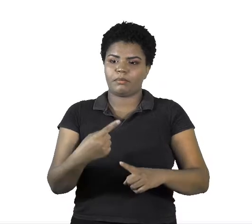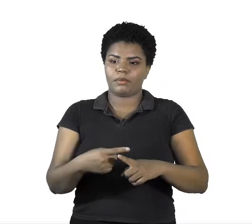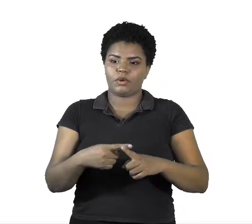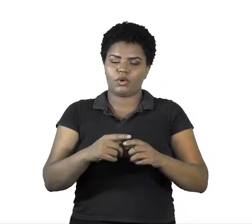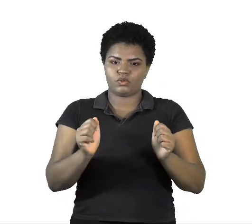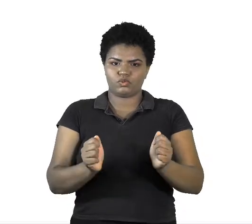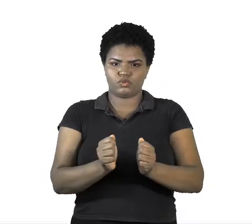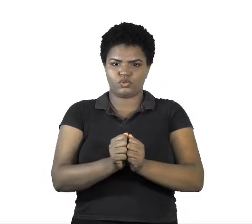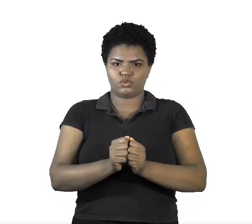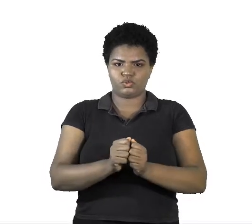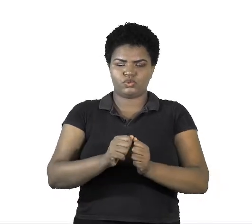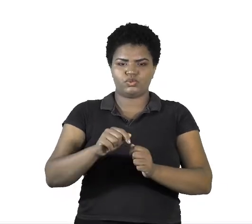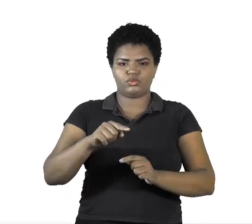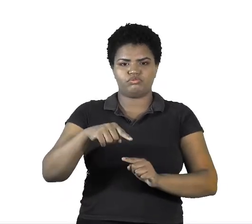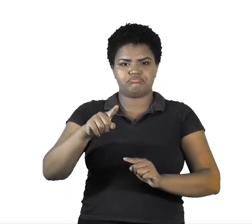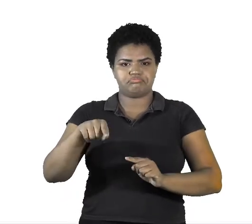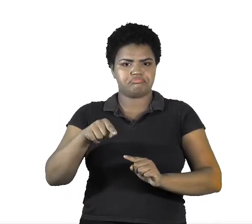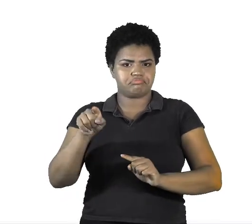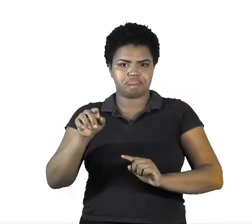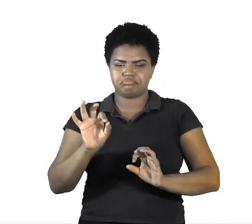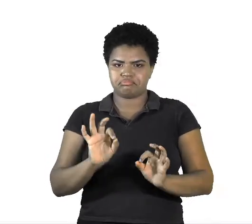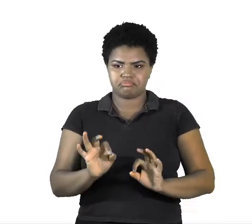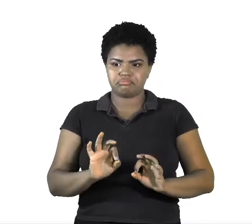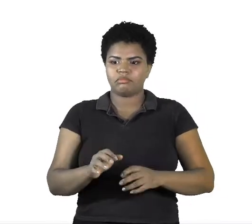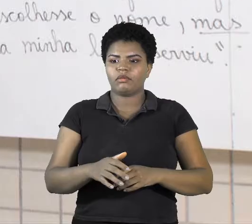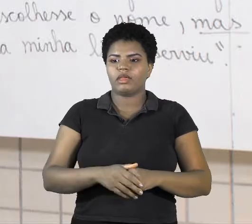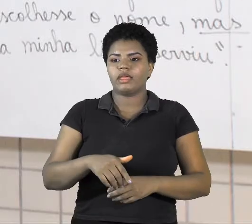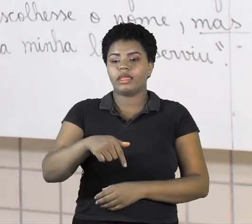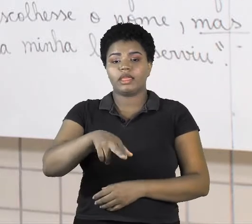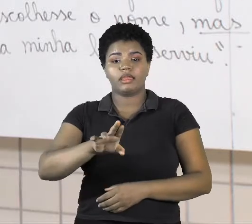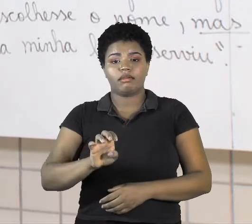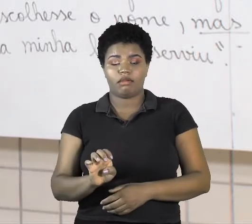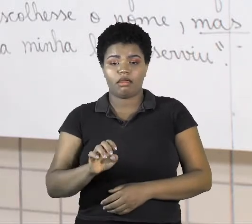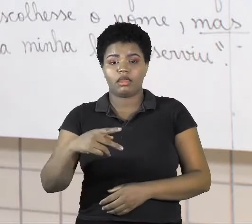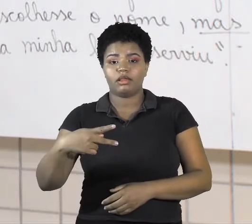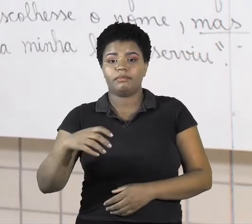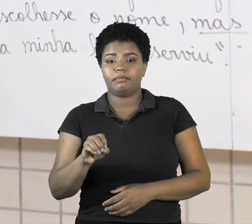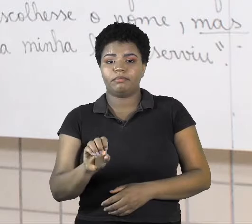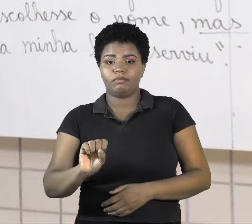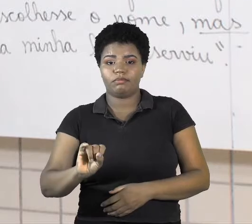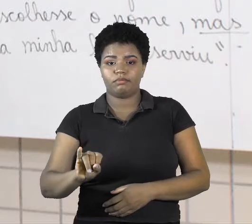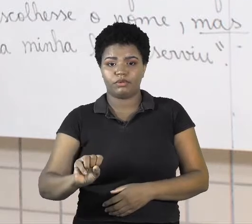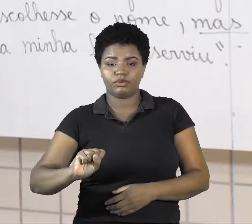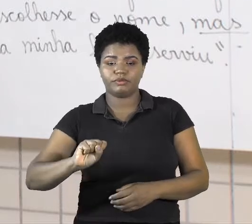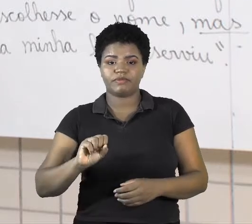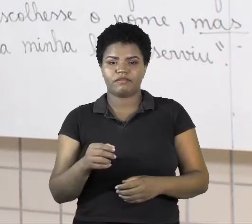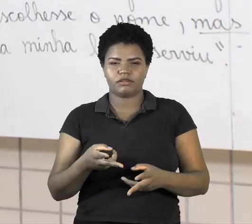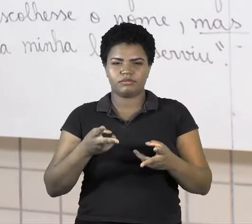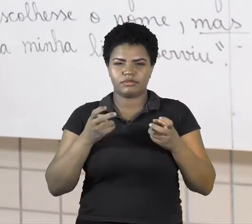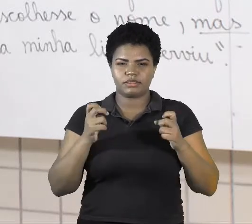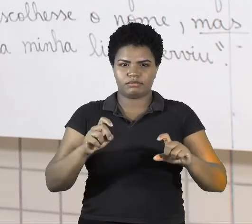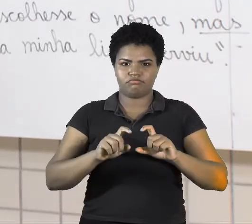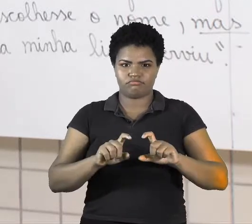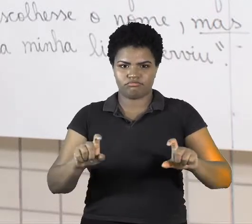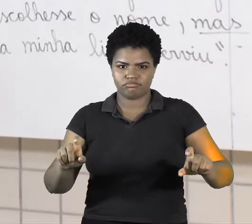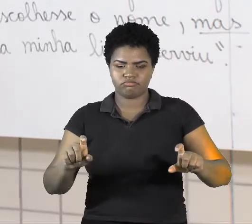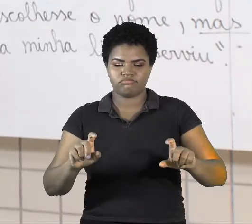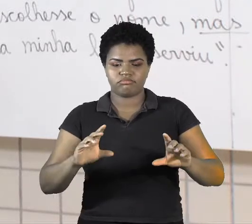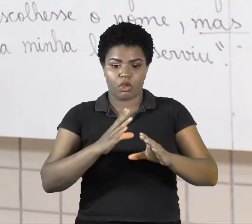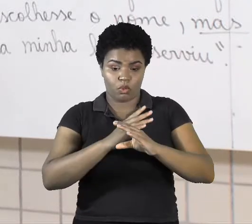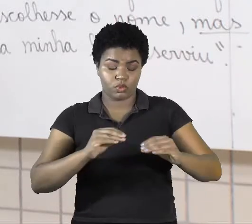sem acento, o que e o pois. Então, vocês, quando observarem essas conjunções em